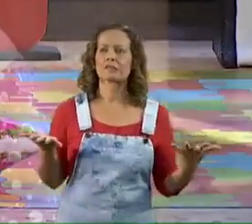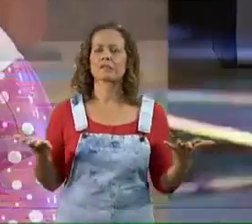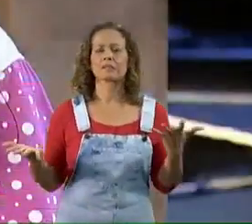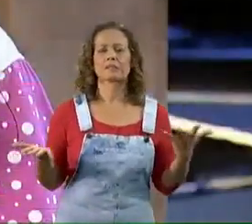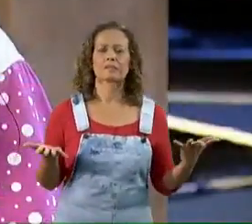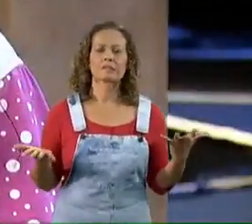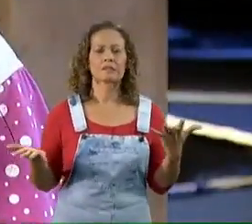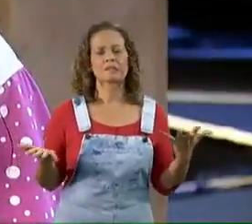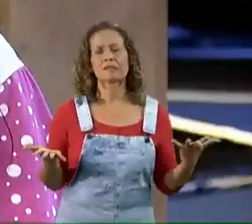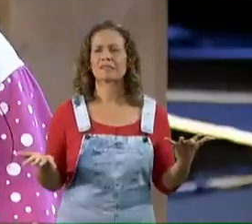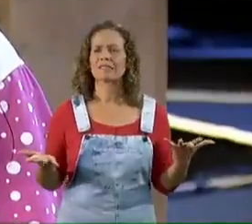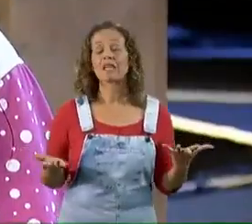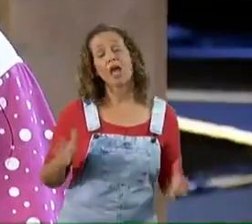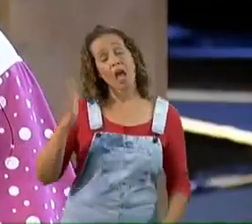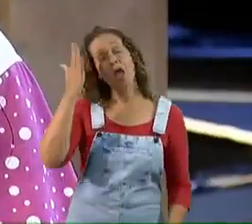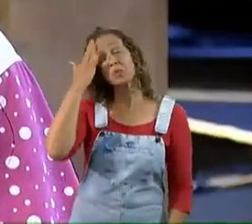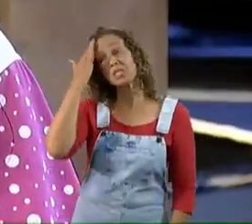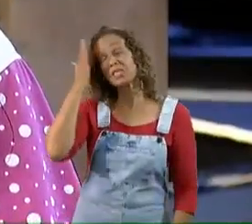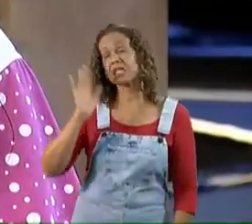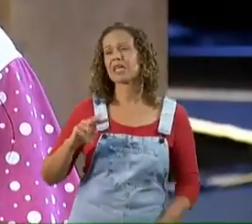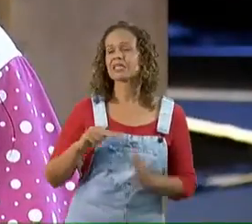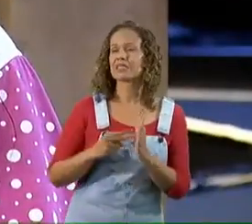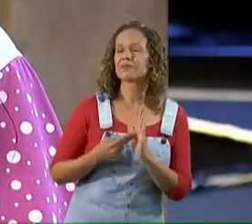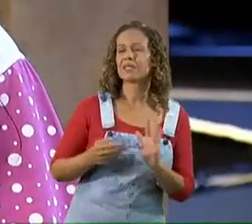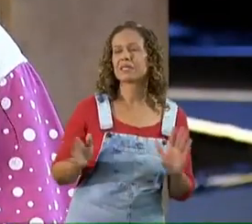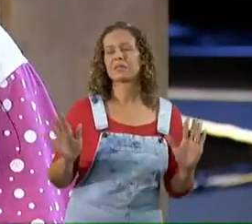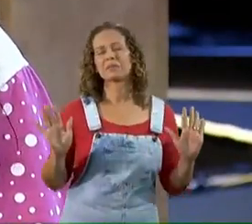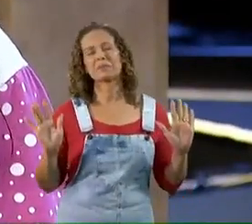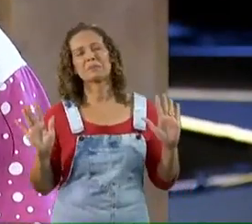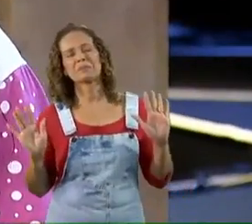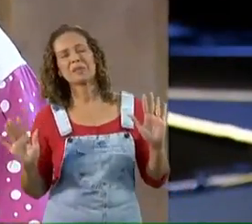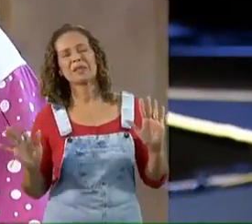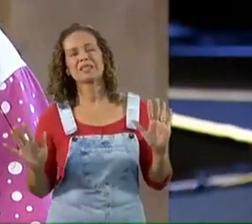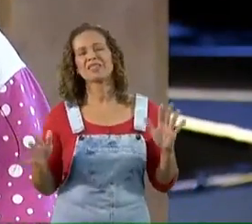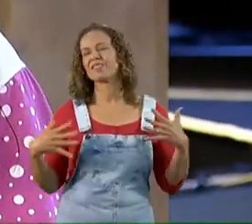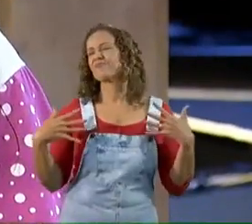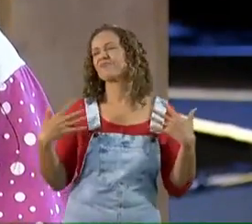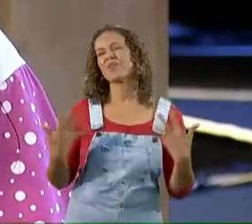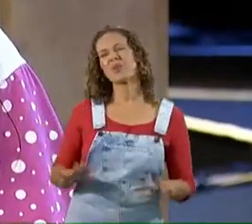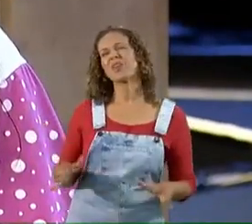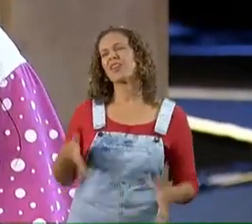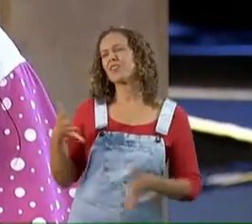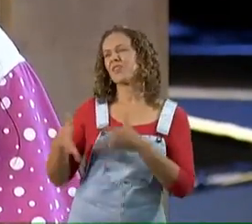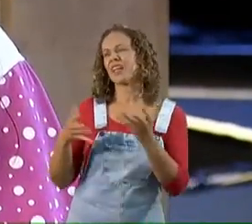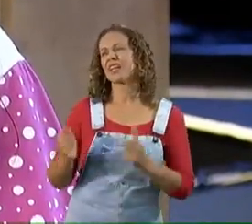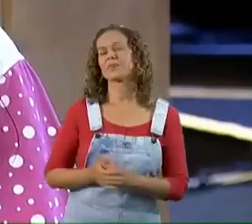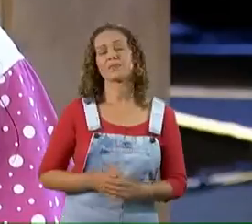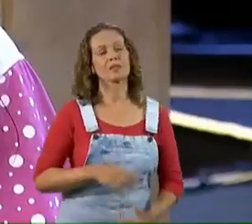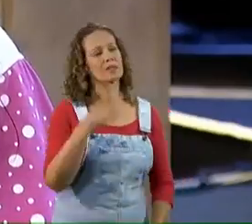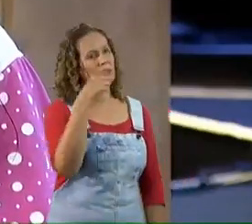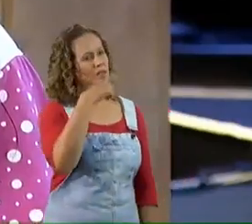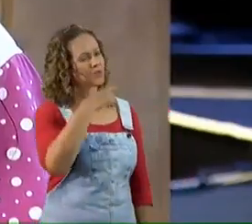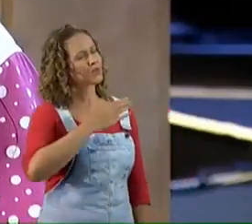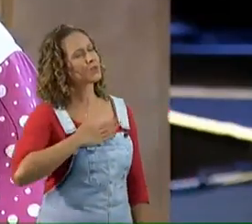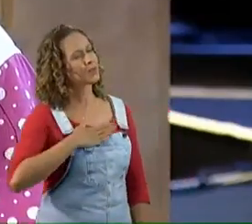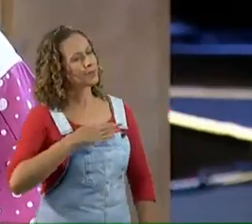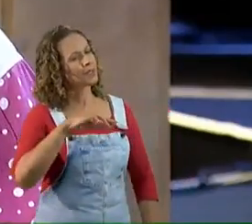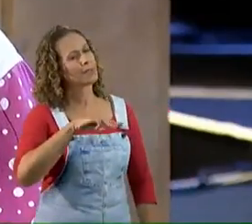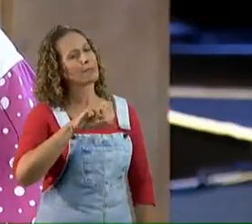Sabe, eu sei o que quer dizer, é só que eu não quero falar. Tá mentindo pra mim, né, Melissa?